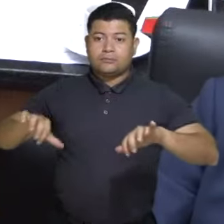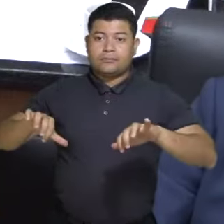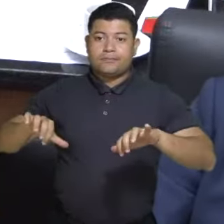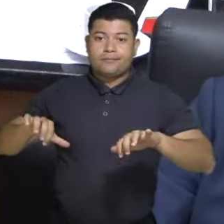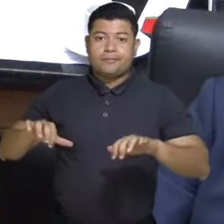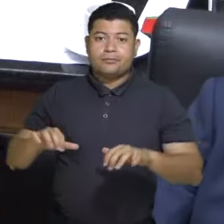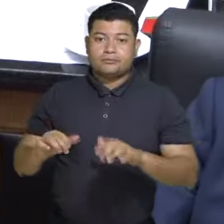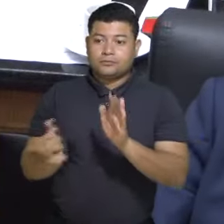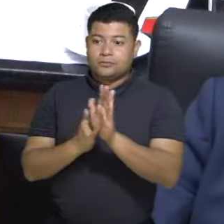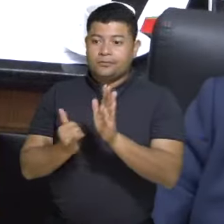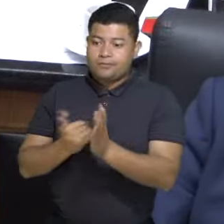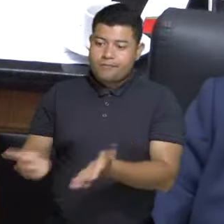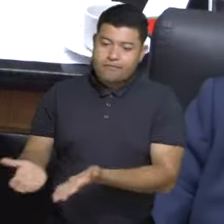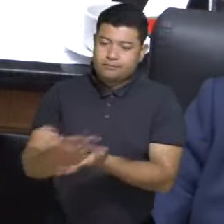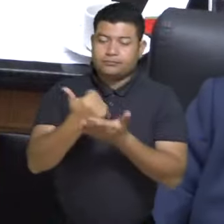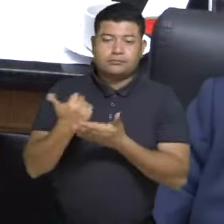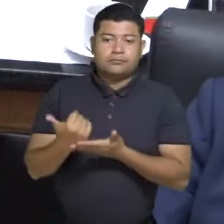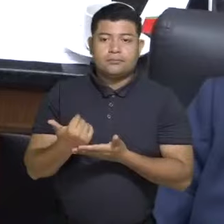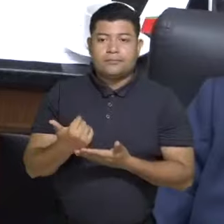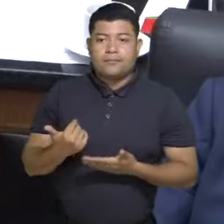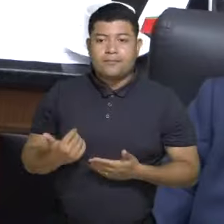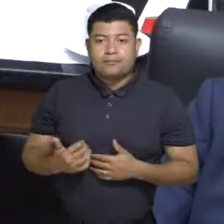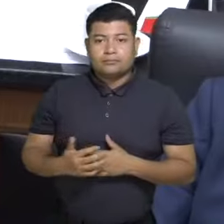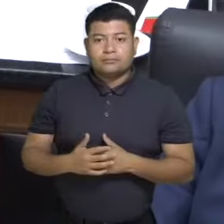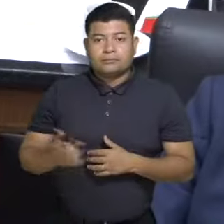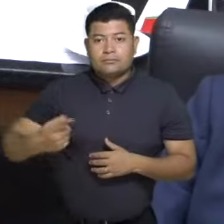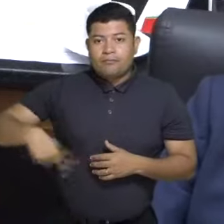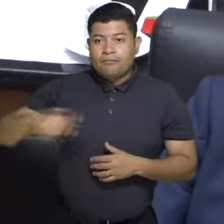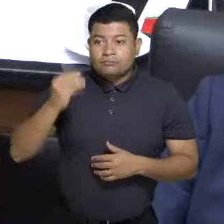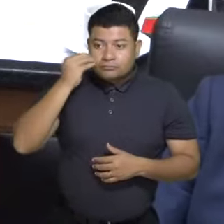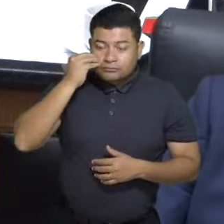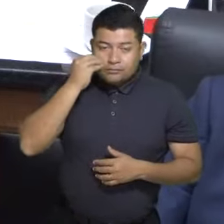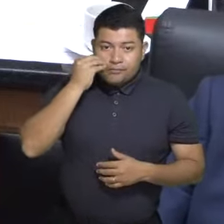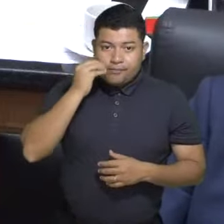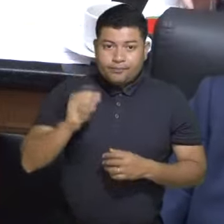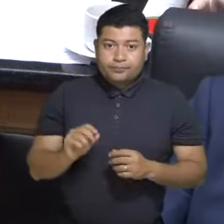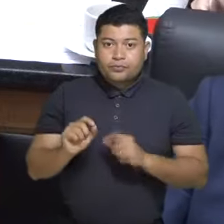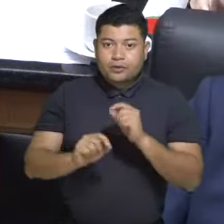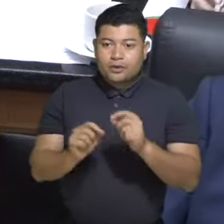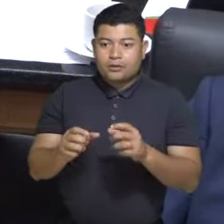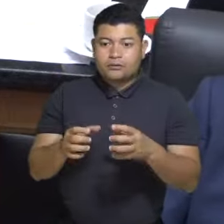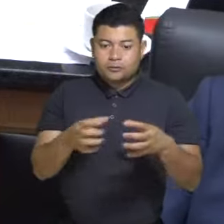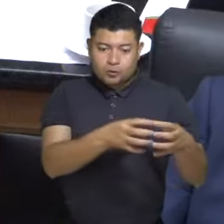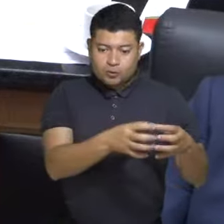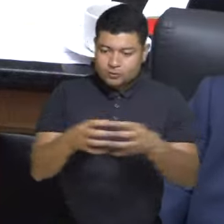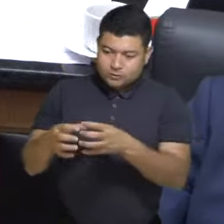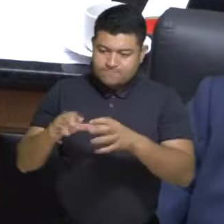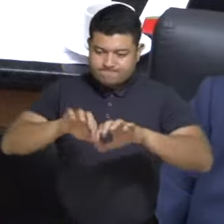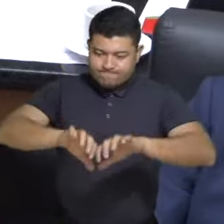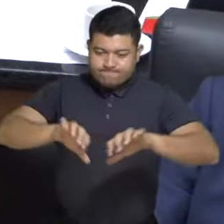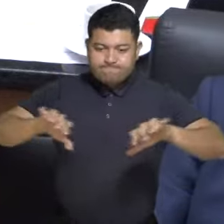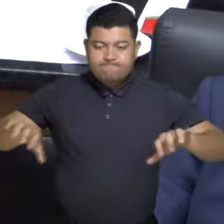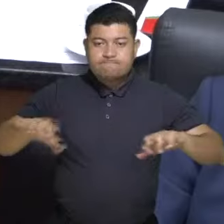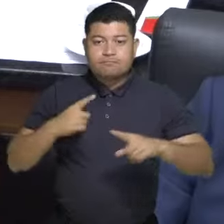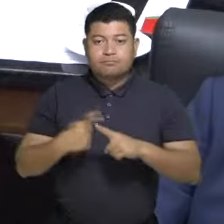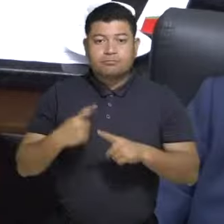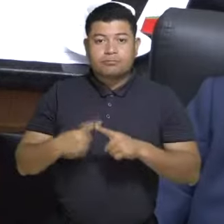arrecadação. E a nossa tentativa aqui foi justamente de separar, porque se fosse para